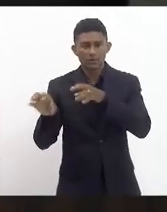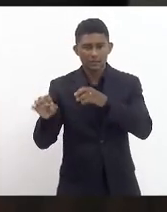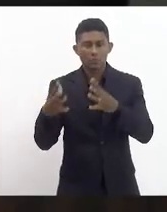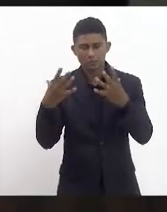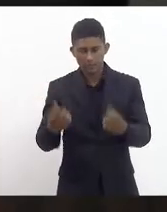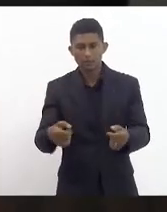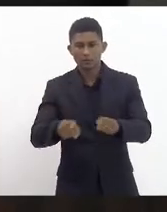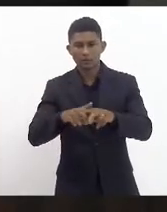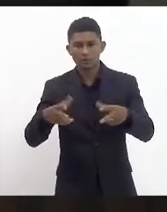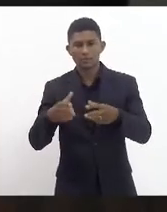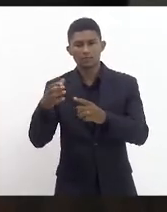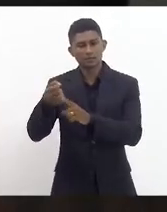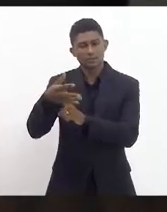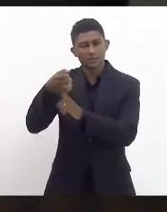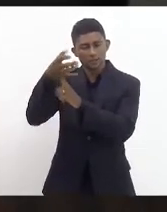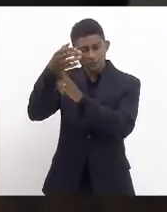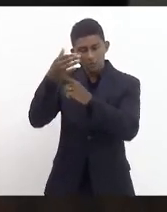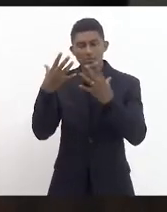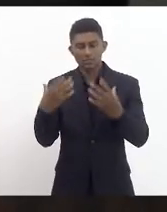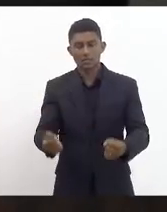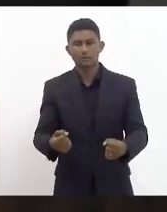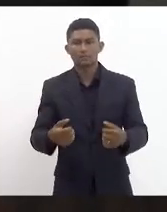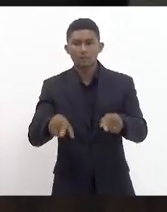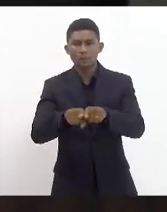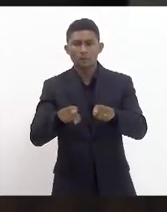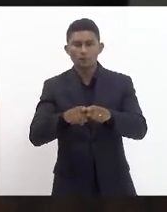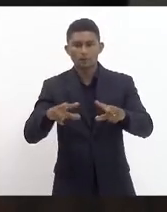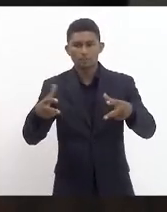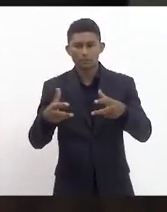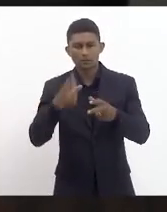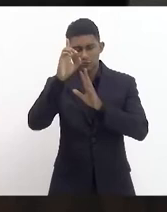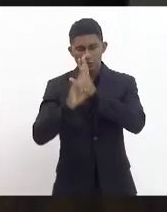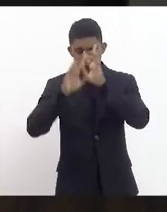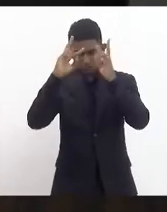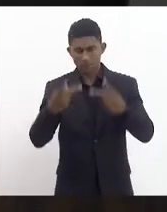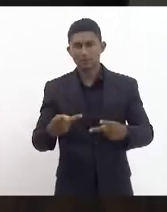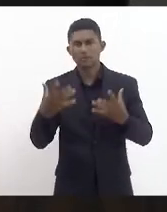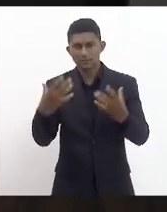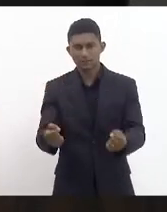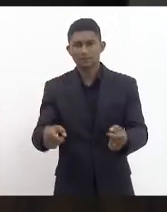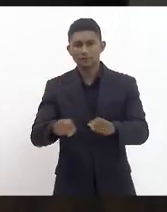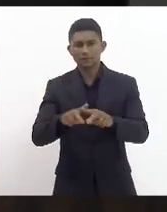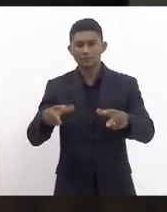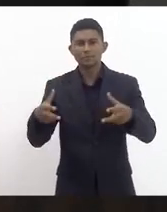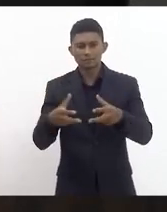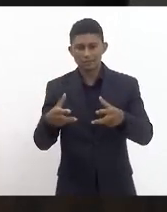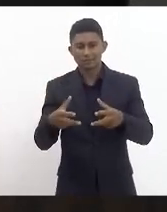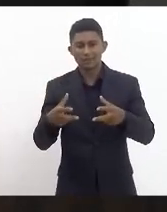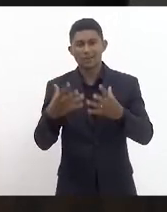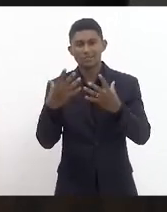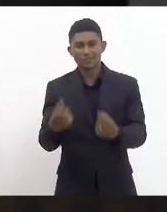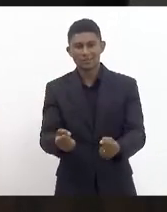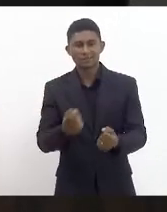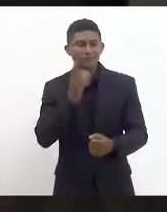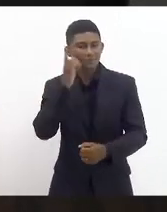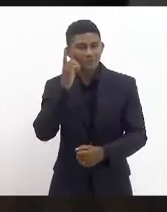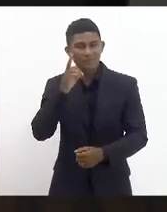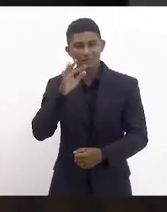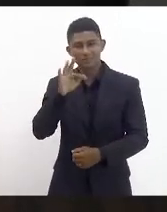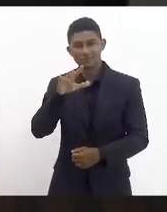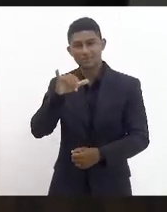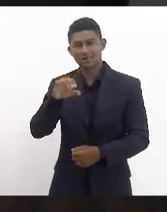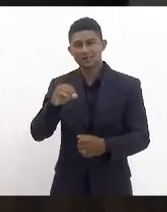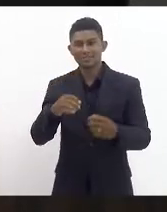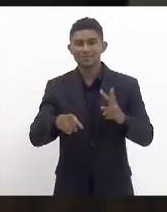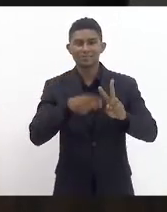com emendas. Defesa dos direitos humanos, cidadania, favorável. De orçamento, favorável. Deputados Márcio Pacheco, Flávio Serafini, Valdeir Carneiro,